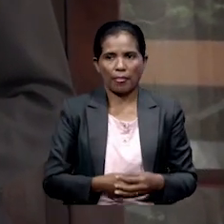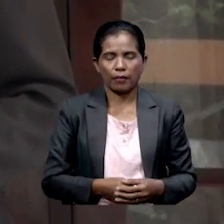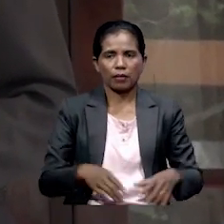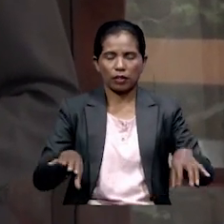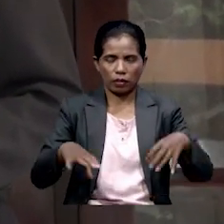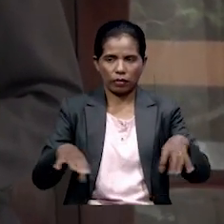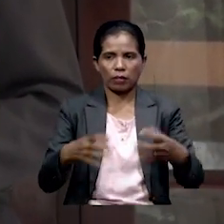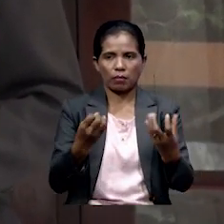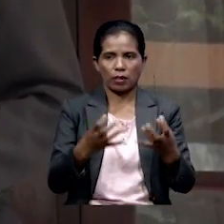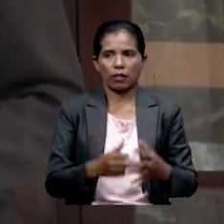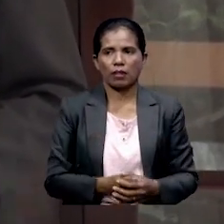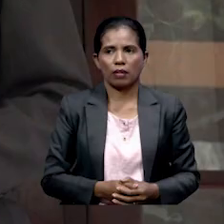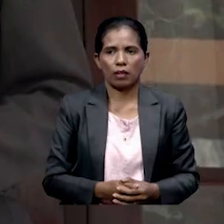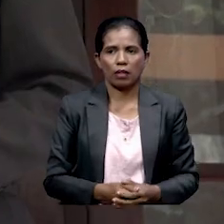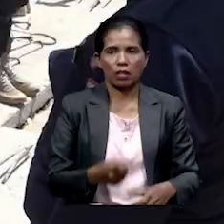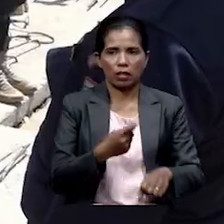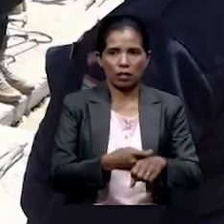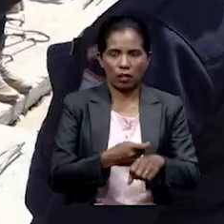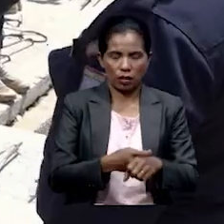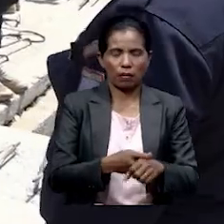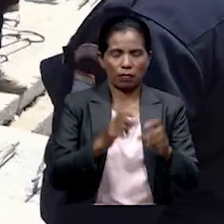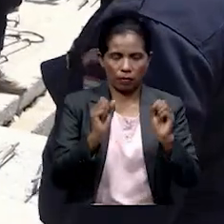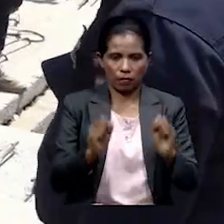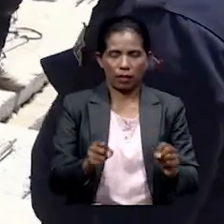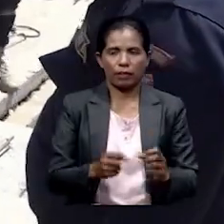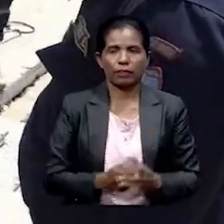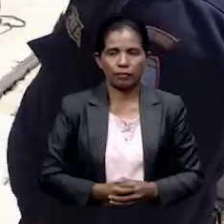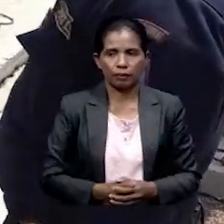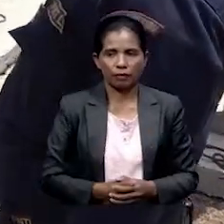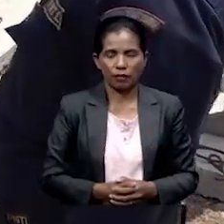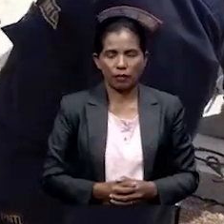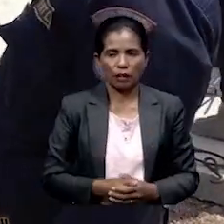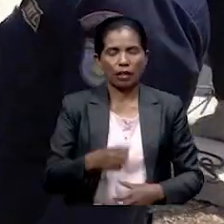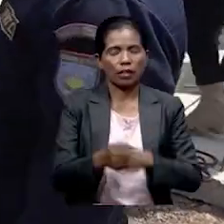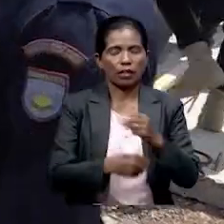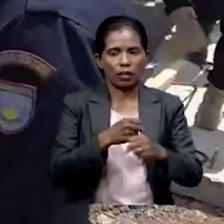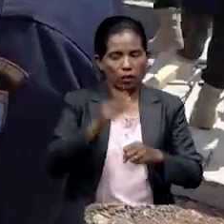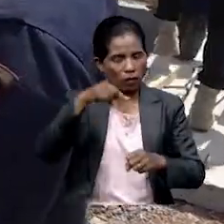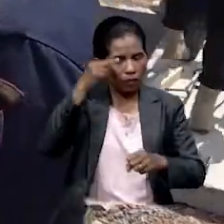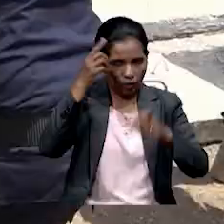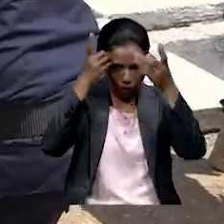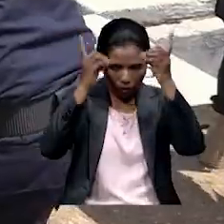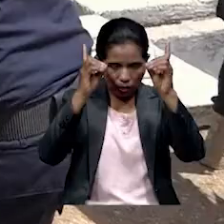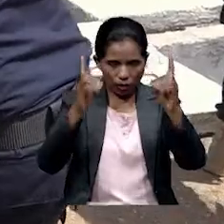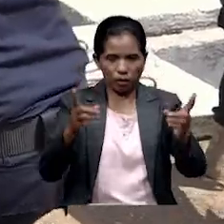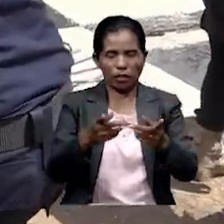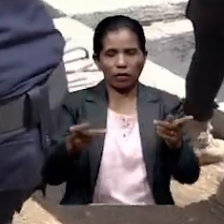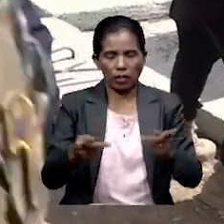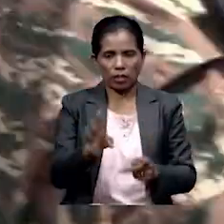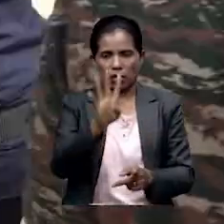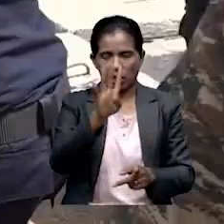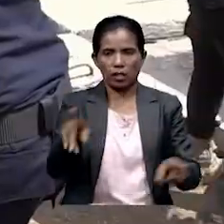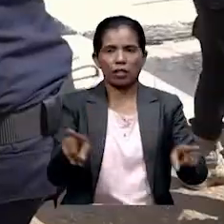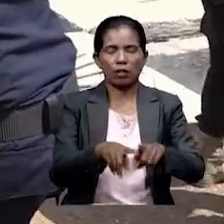barak quando bel tempo folga tu tu. Ia tinang ne governo decidi halo trestos mortais ia fating hat hanesan